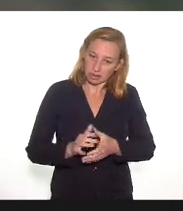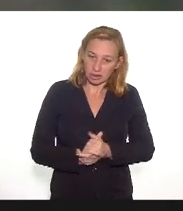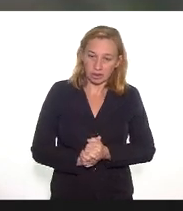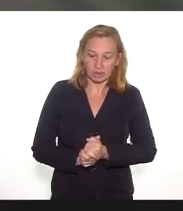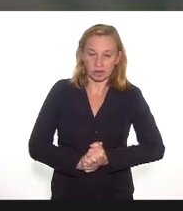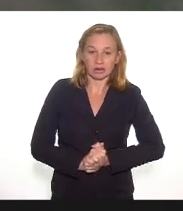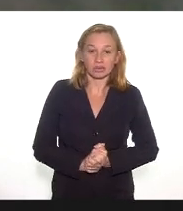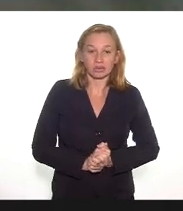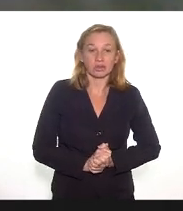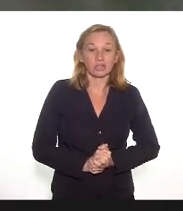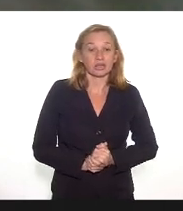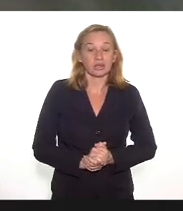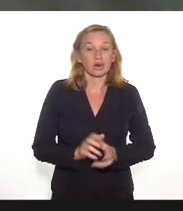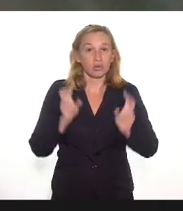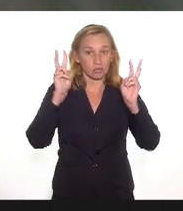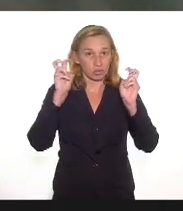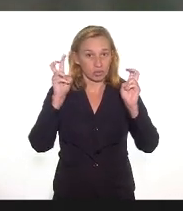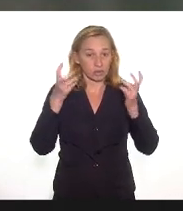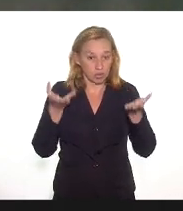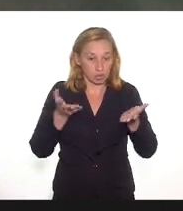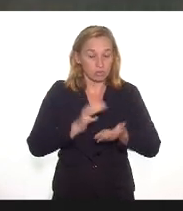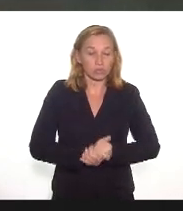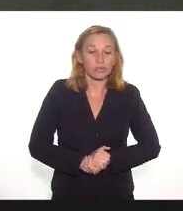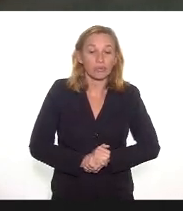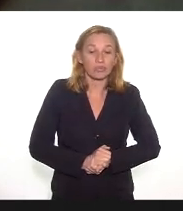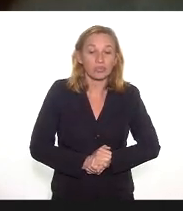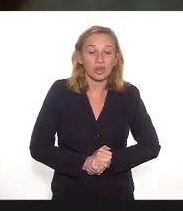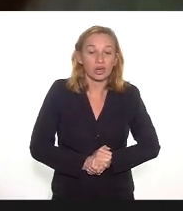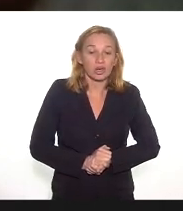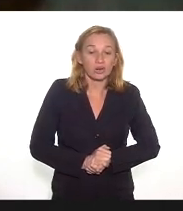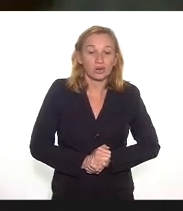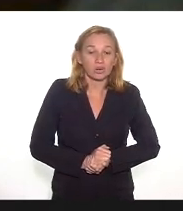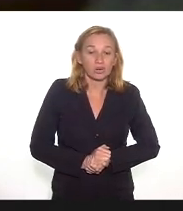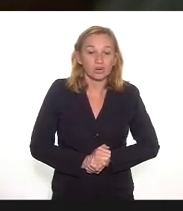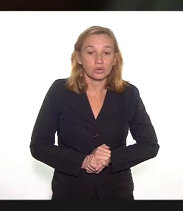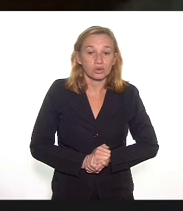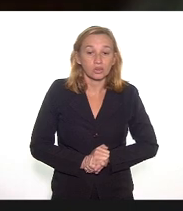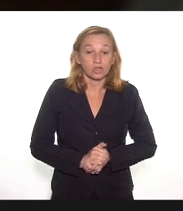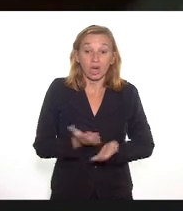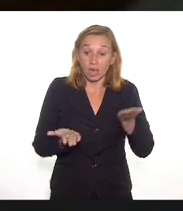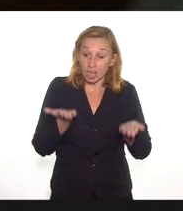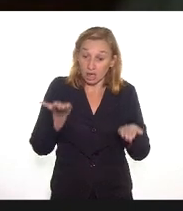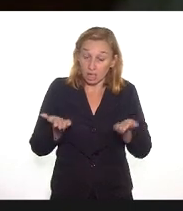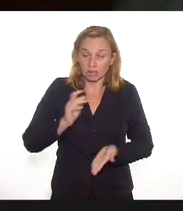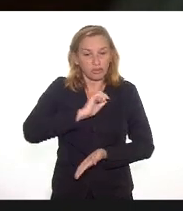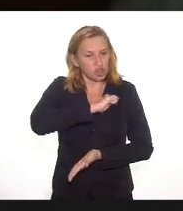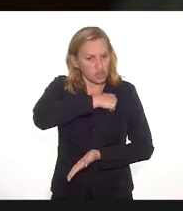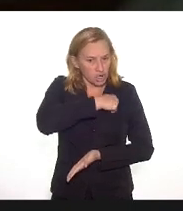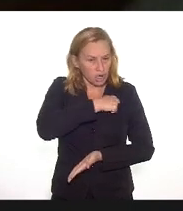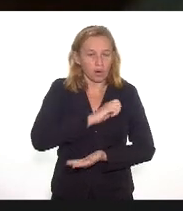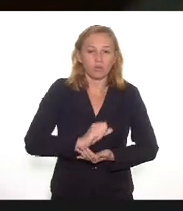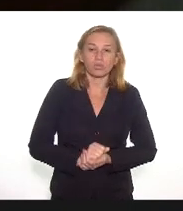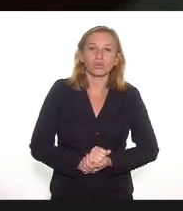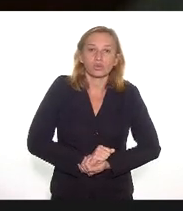Então, essa que é a questão central. Então, a noção do equilíbrio fiscal